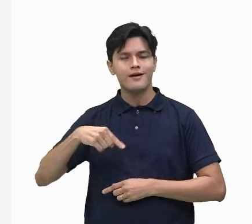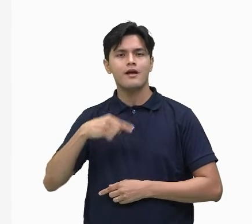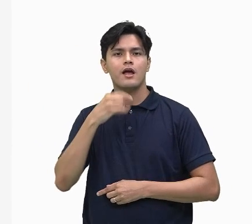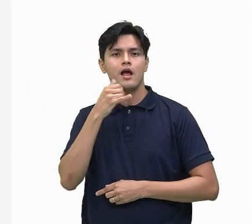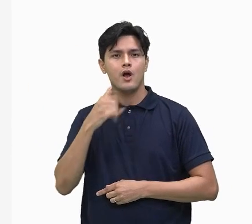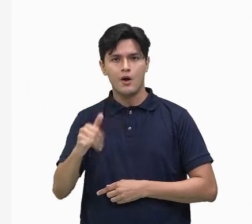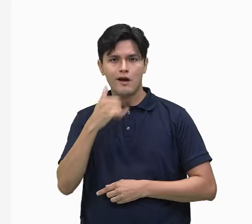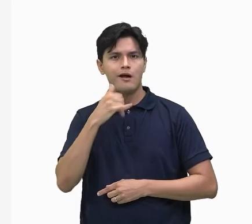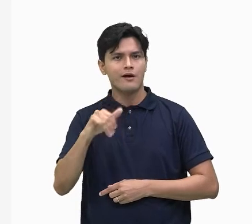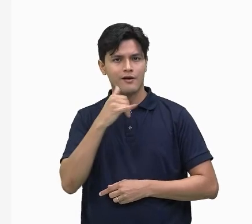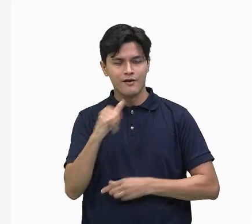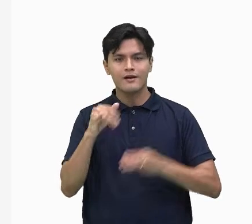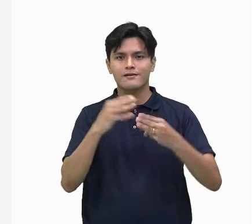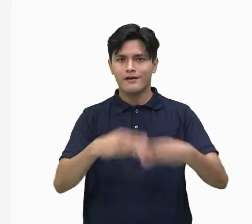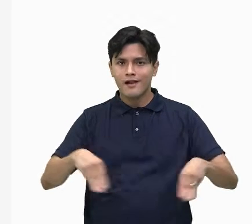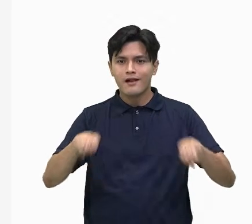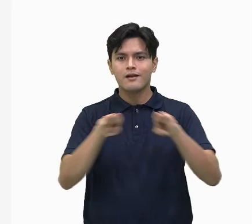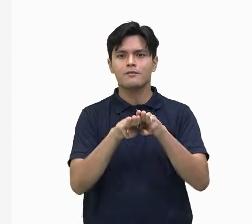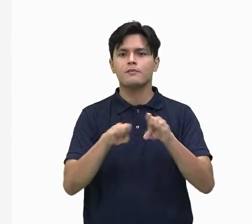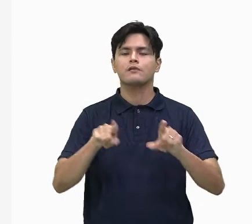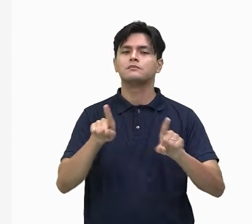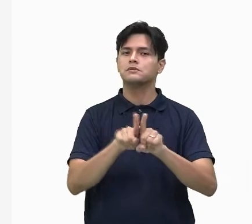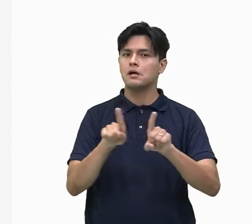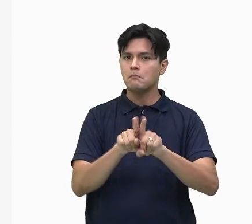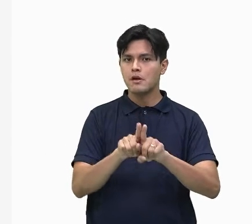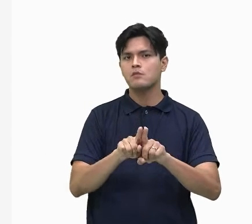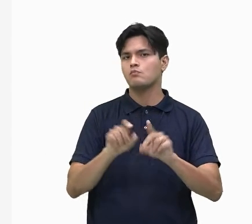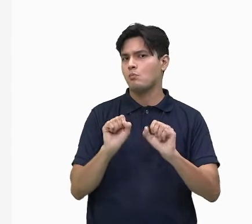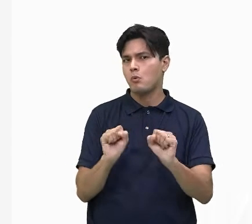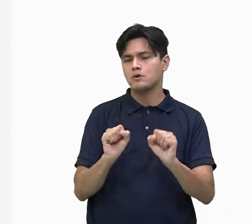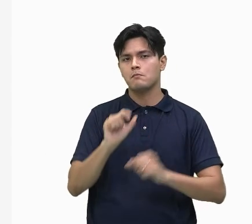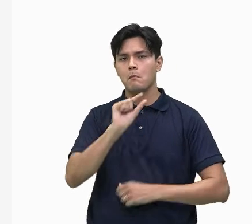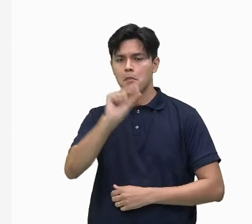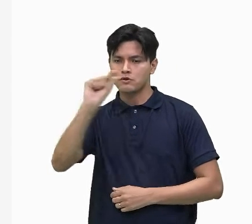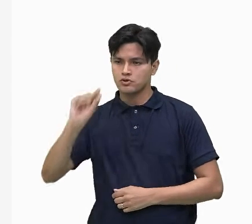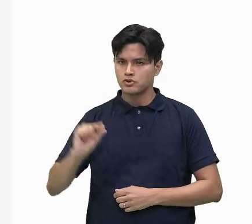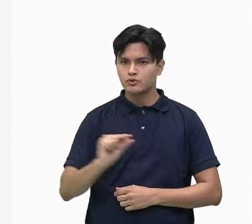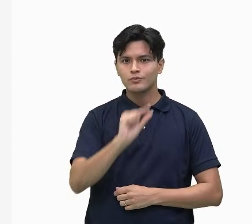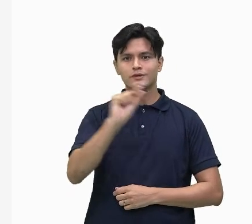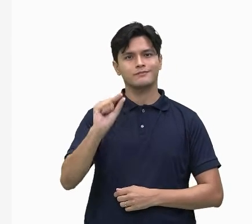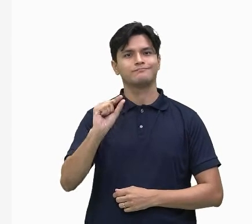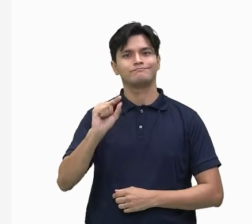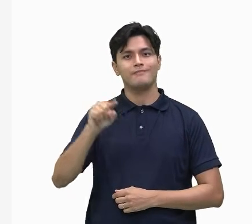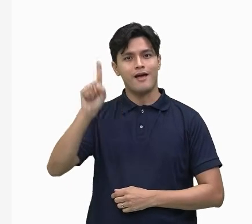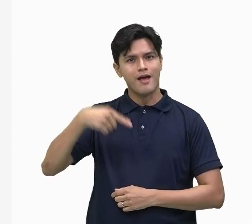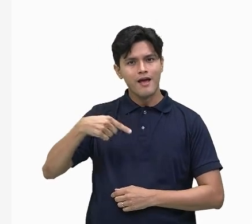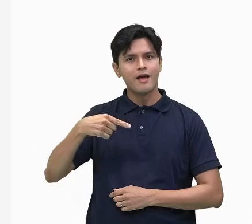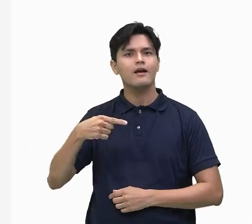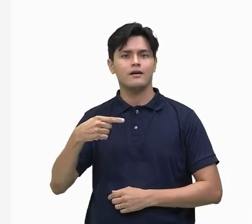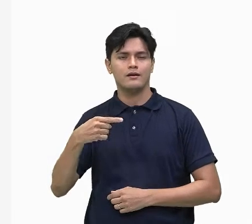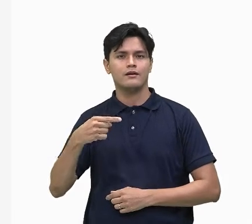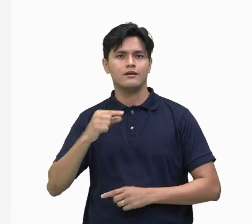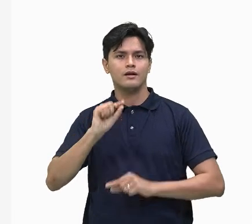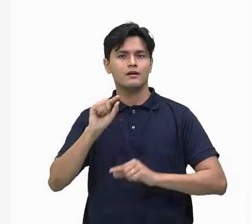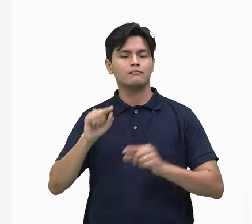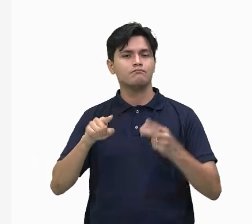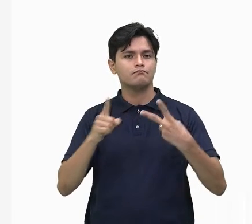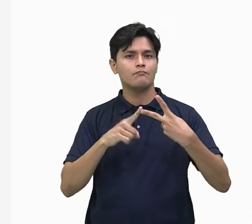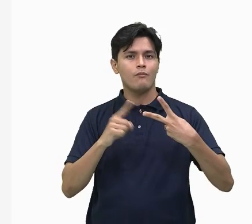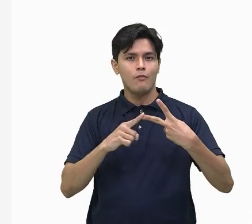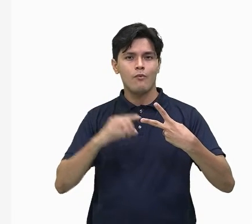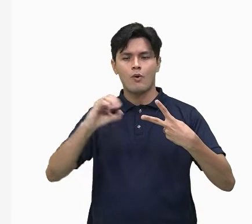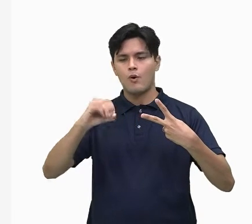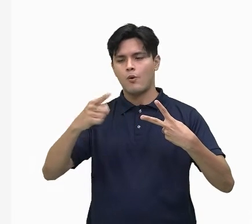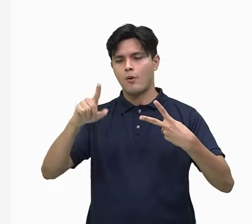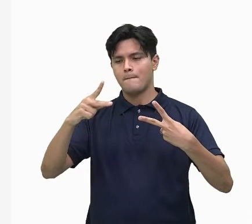emissão de partículas, né? E aí nós temos esse comportamento dual da luz. Temos também a ótica geométrica, que é o